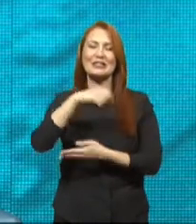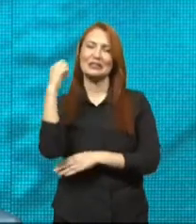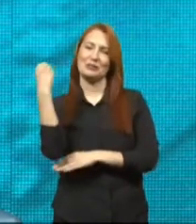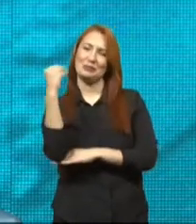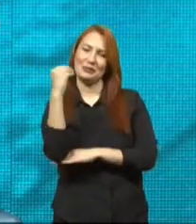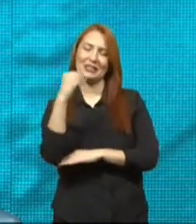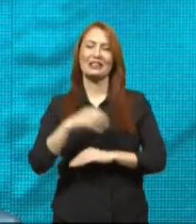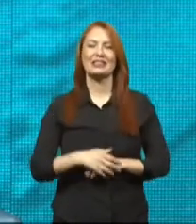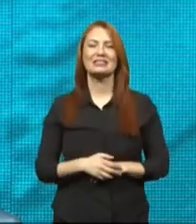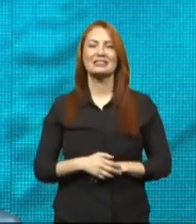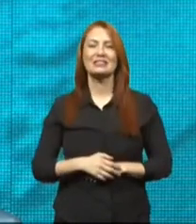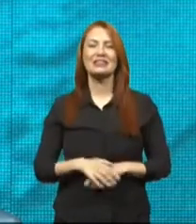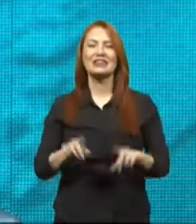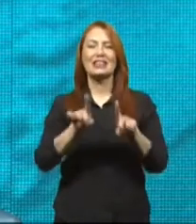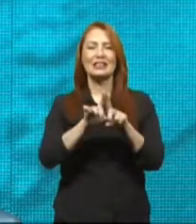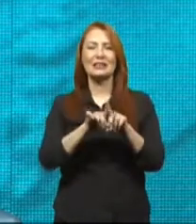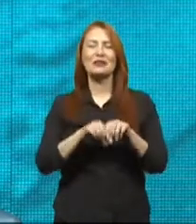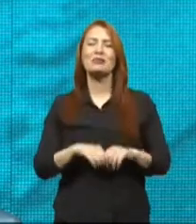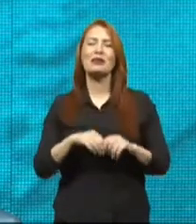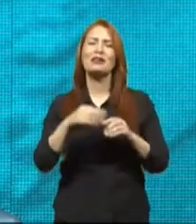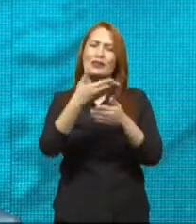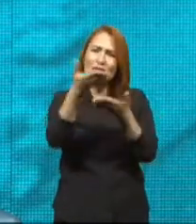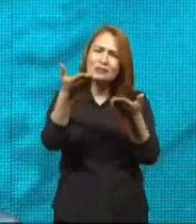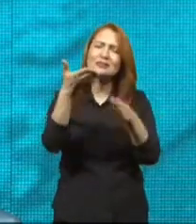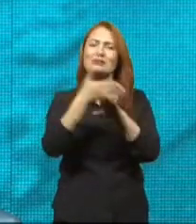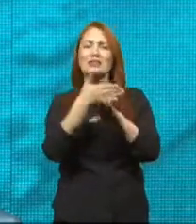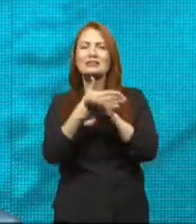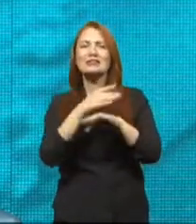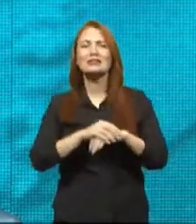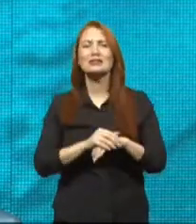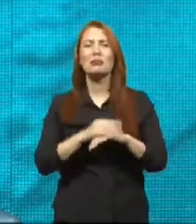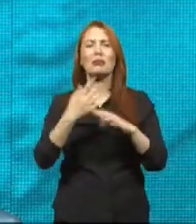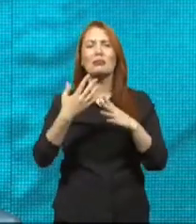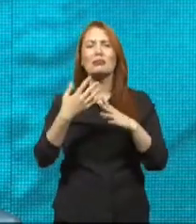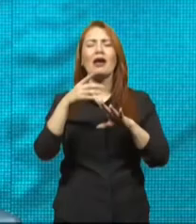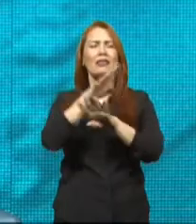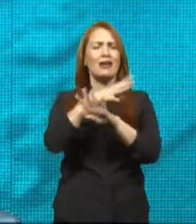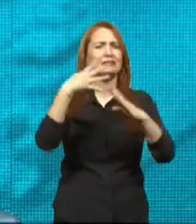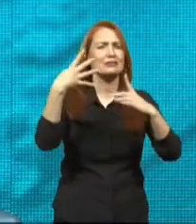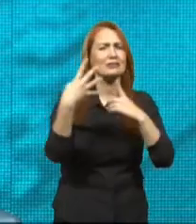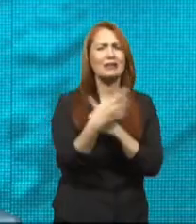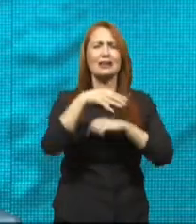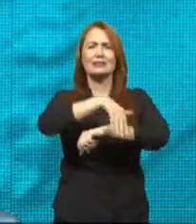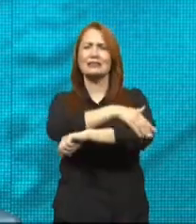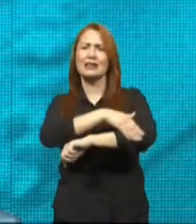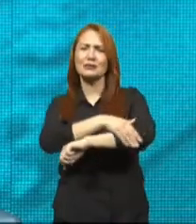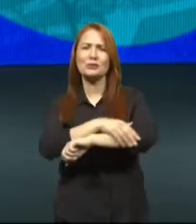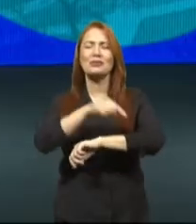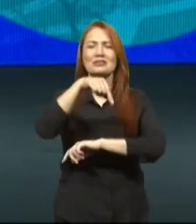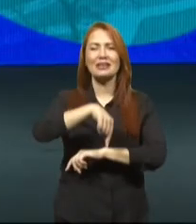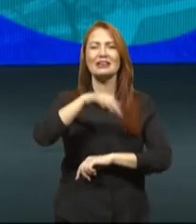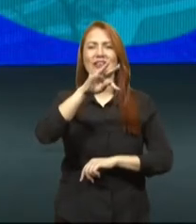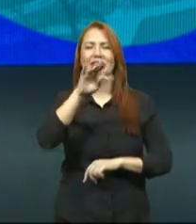com vocês nas redes, nas ruas, na internet e aqui também na TVE. Muito obrigada.